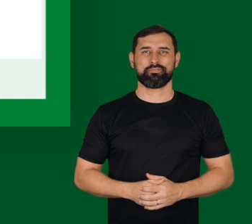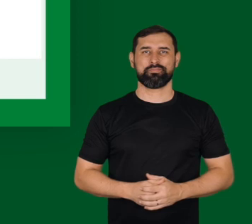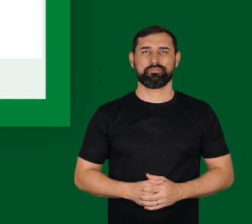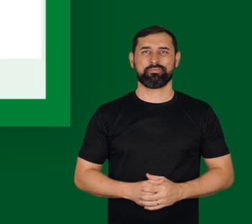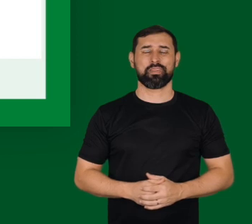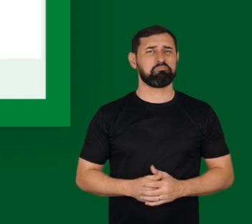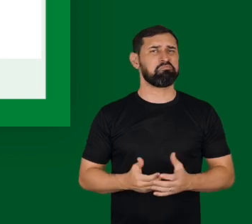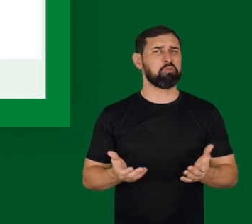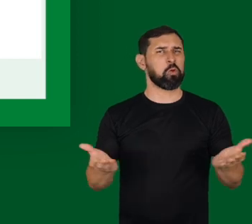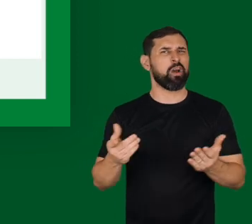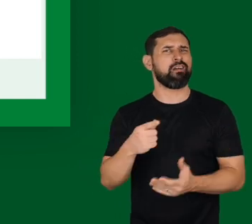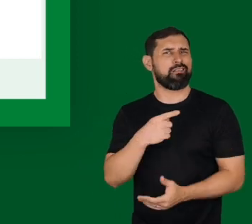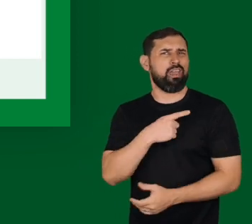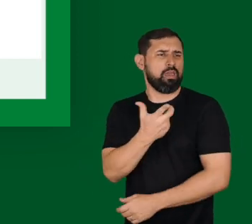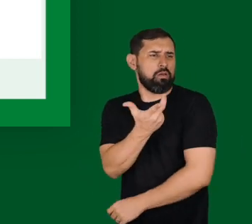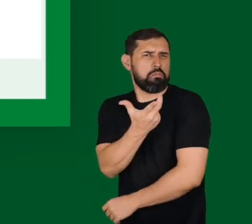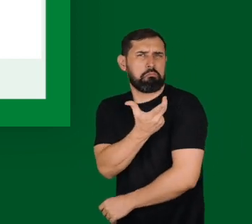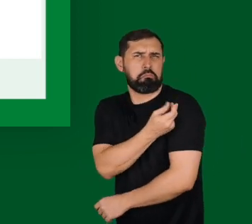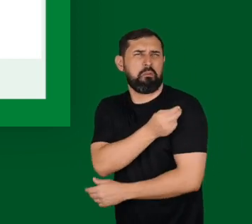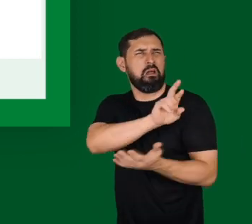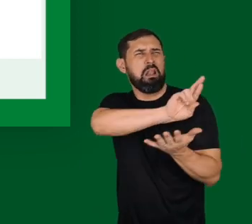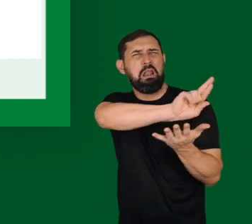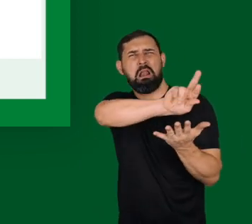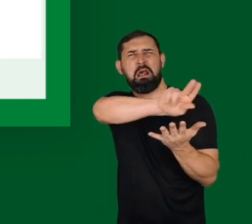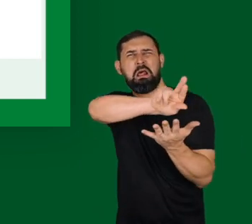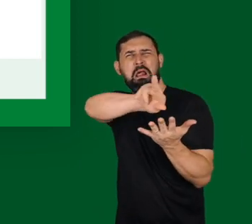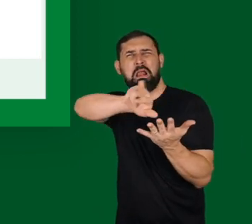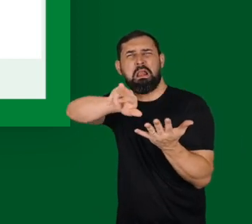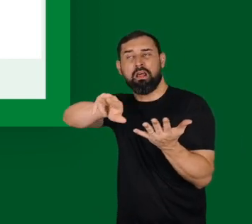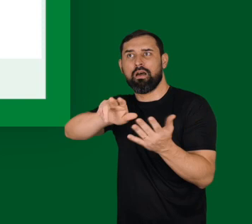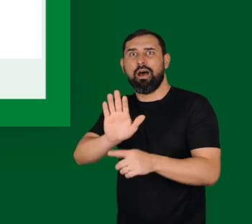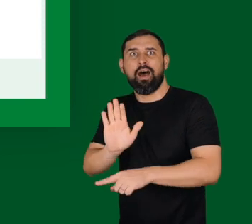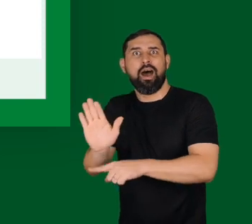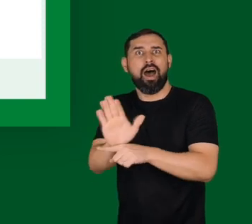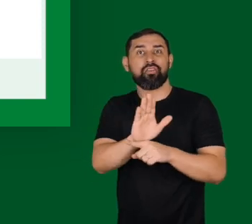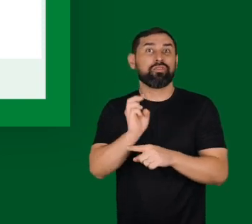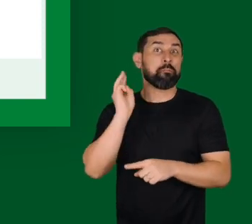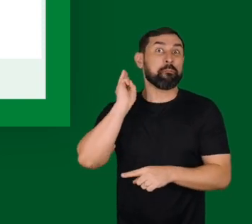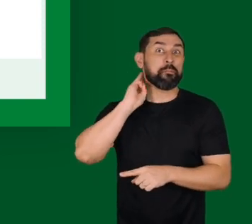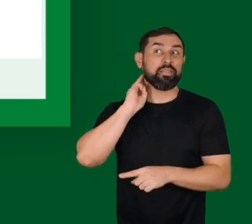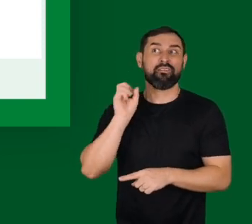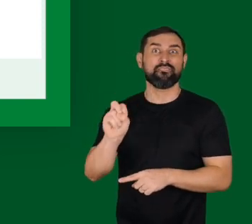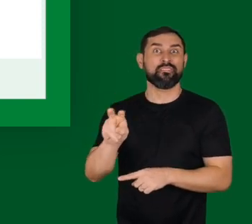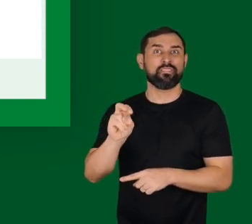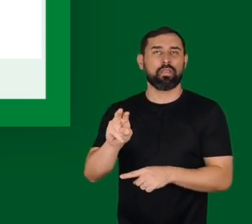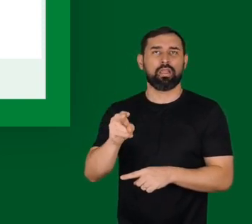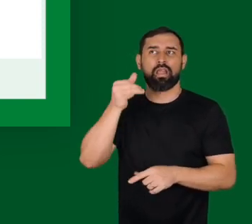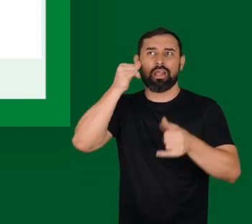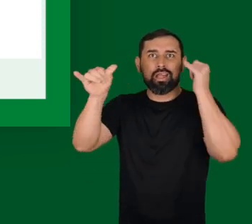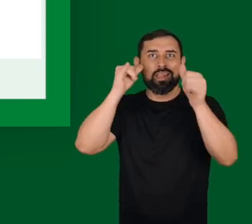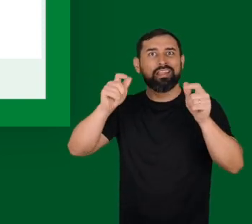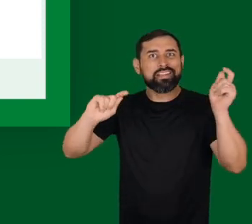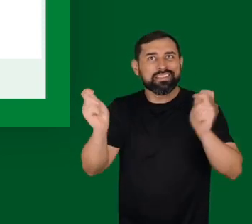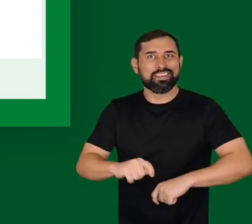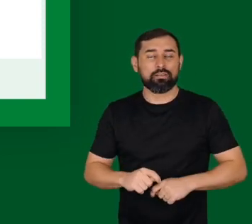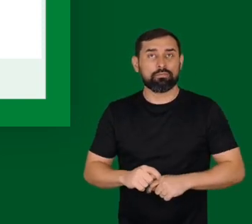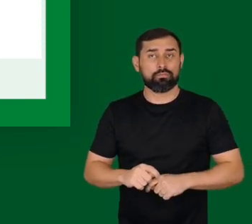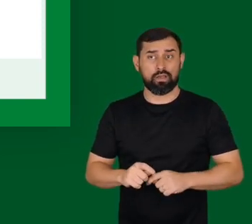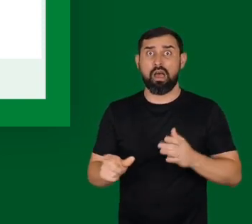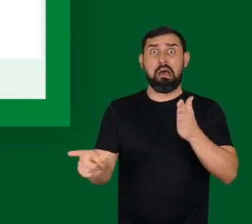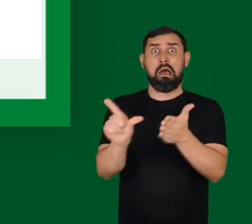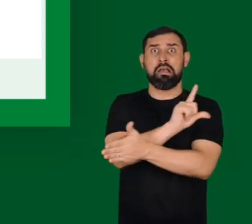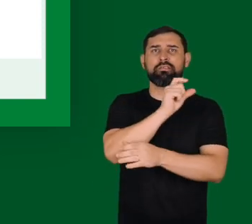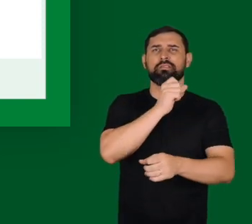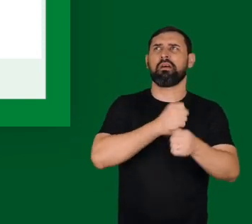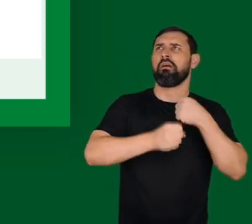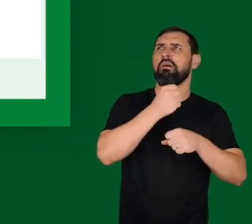os 5 anos têm em torno de quase 50 infecções virais, esse menino tem 50 vezes risco